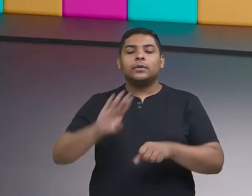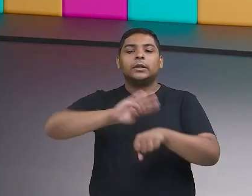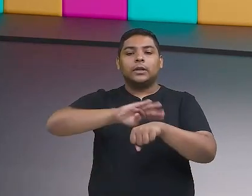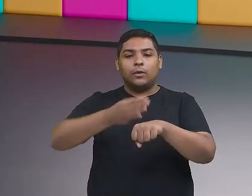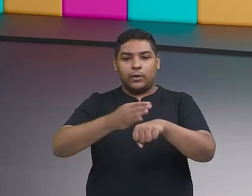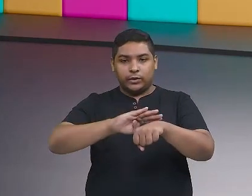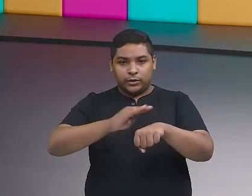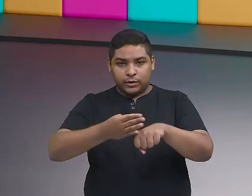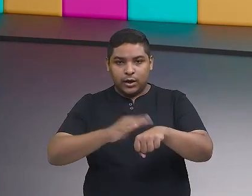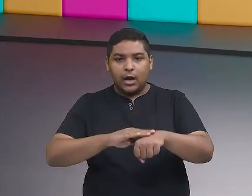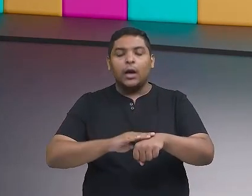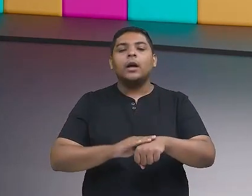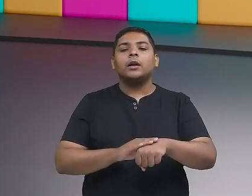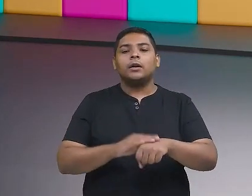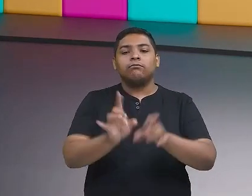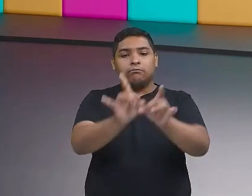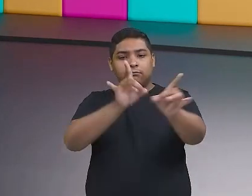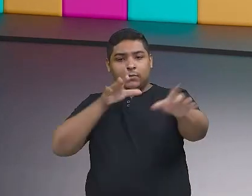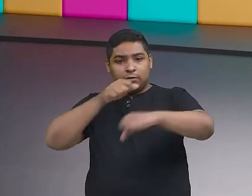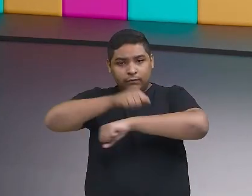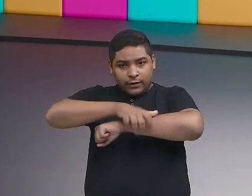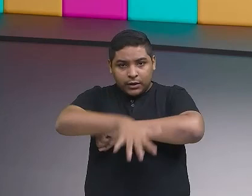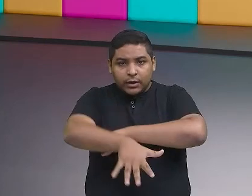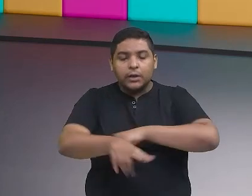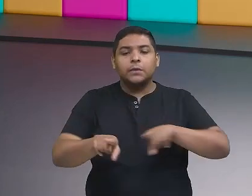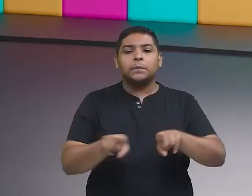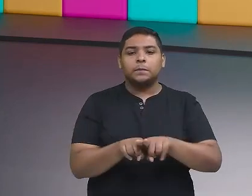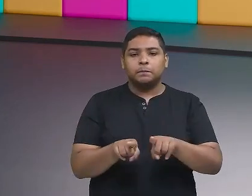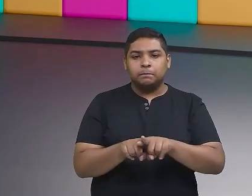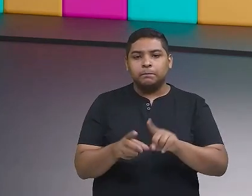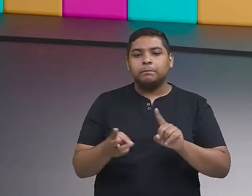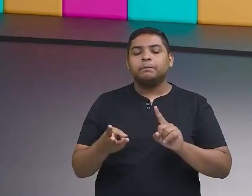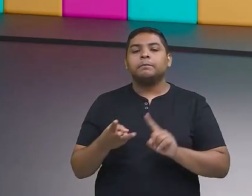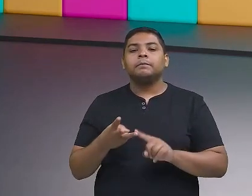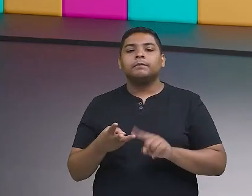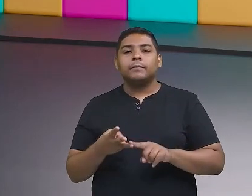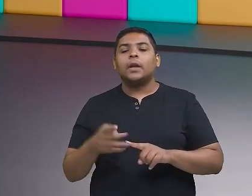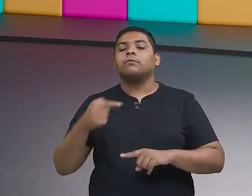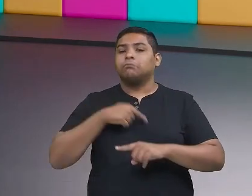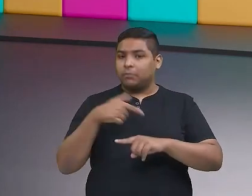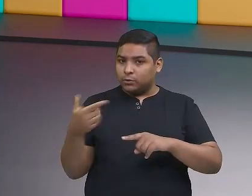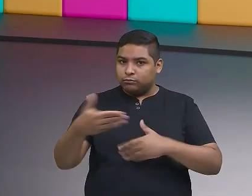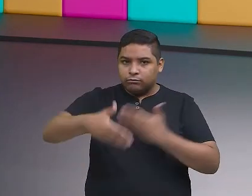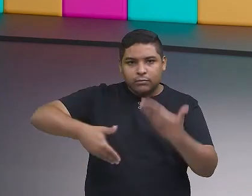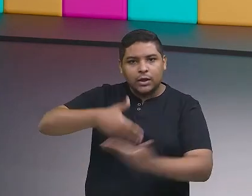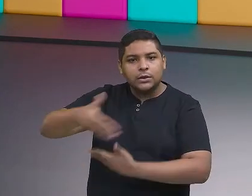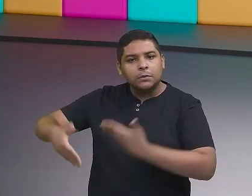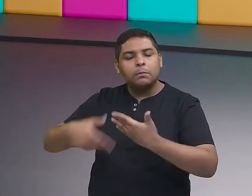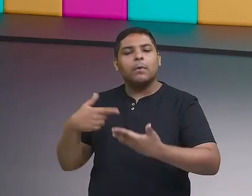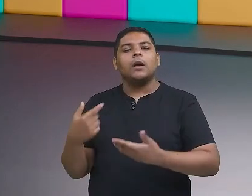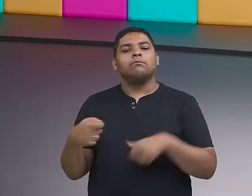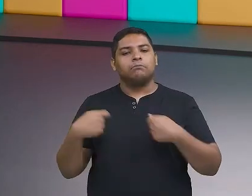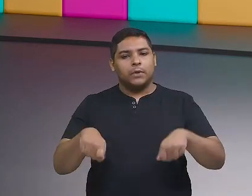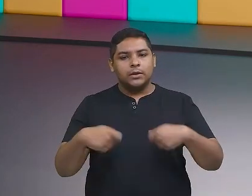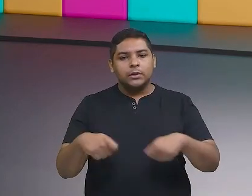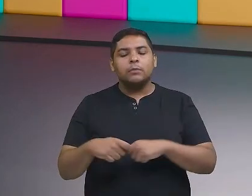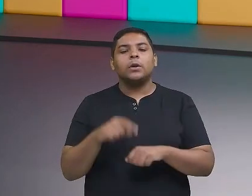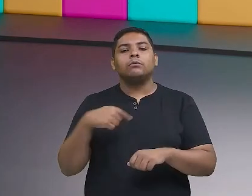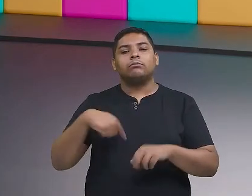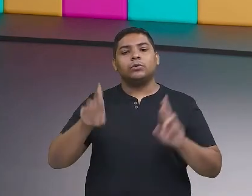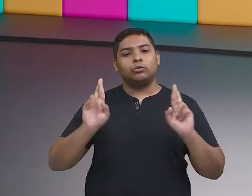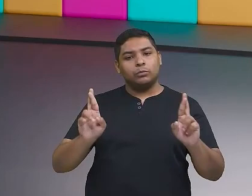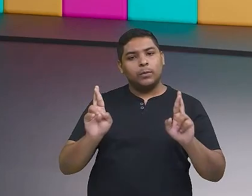Itacoatiara, Presidente Figueiredo, bora lá, gente, participar. Estou aqui esperando